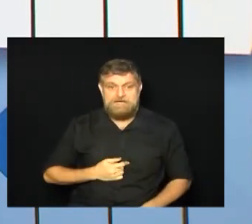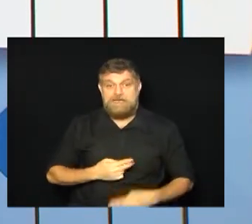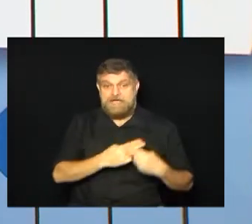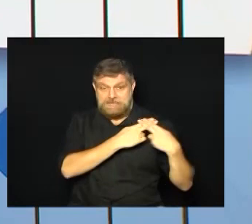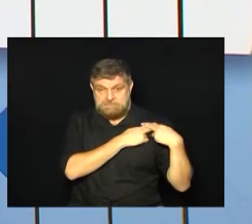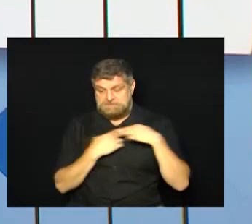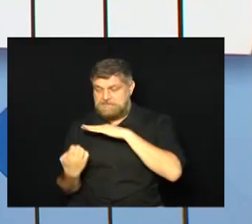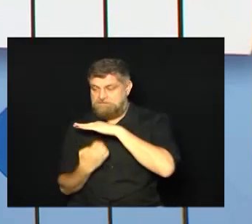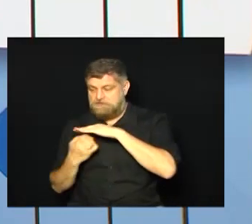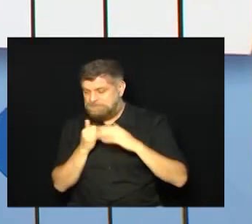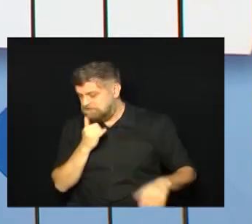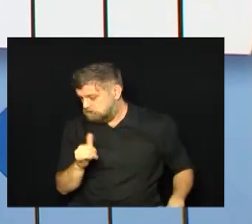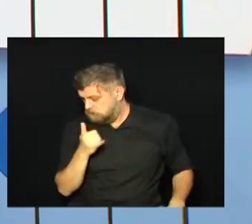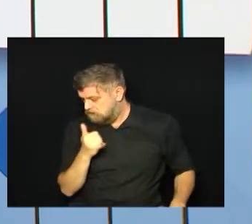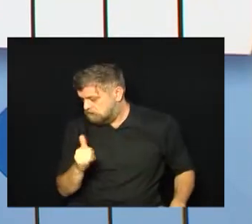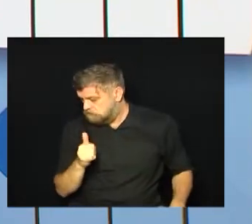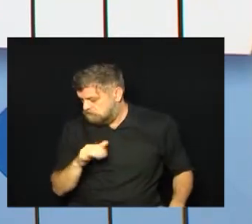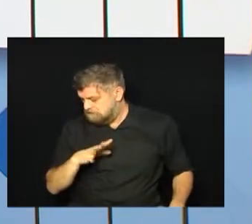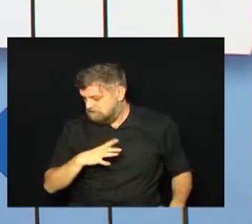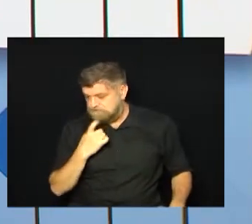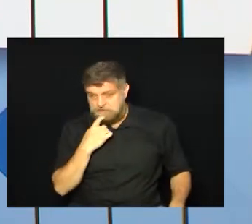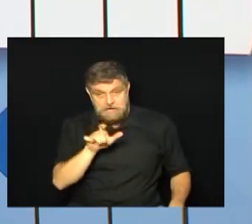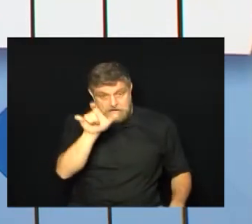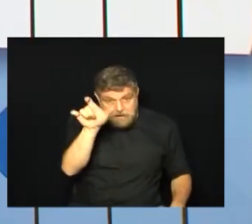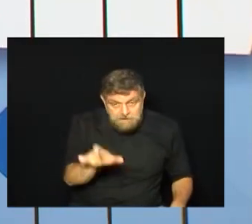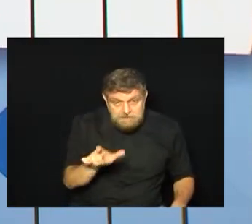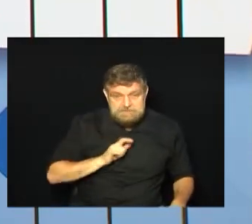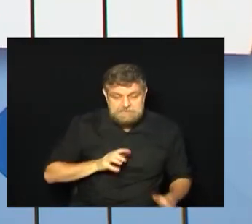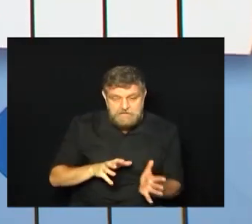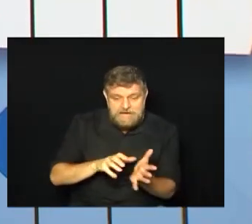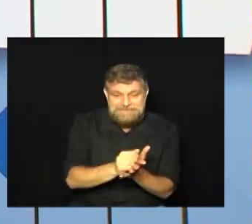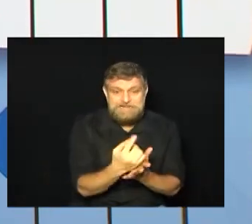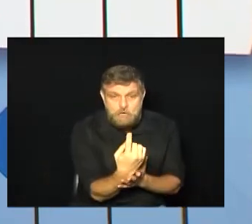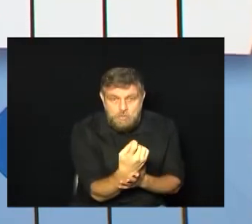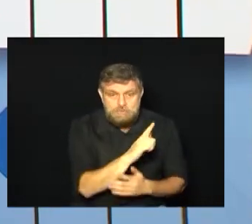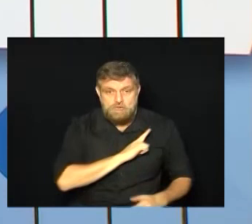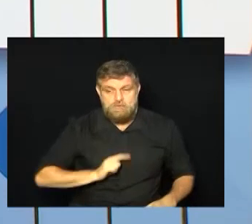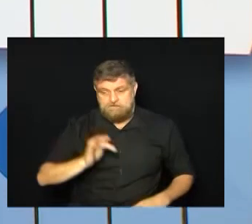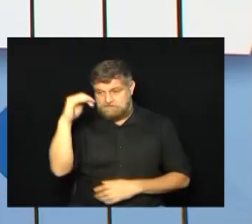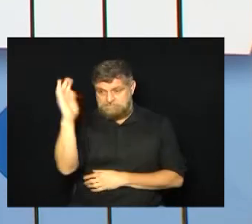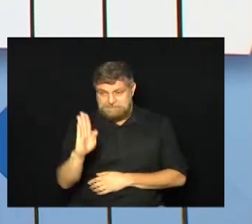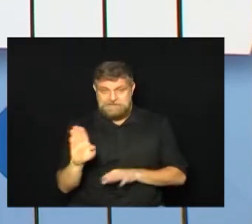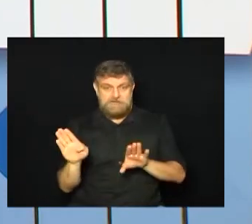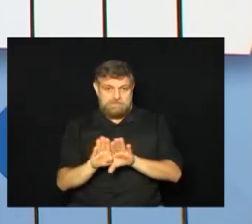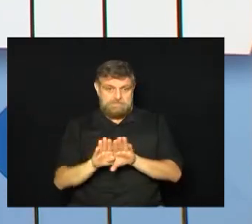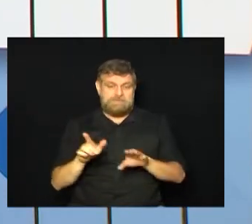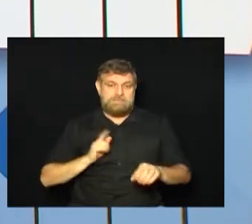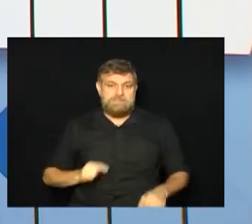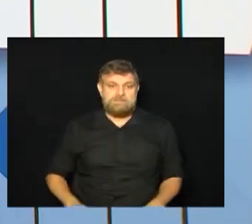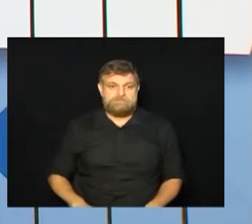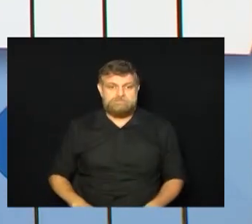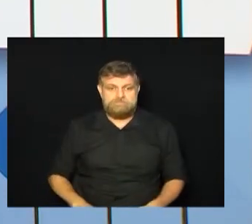aqui da nossa região. Mas caso você esteja lá no CAD Único do governo federal, tenha no